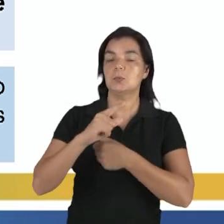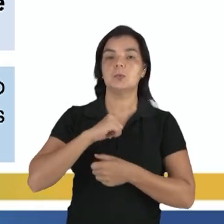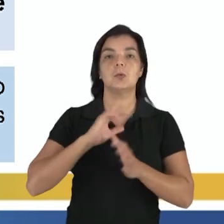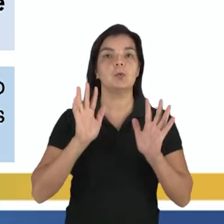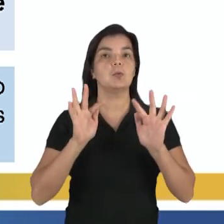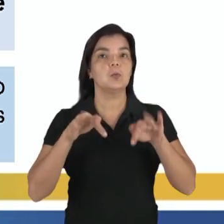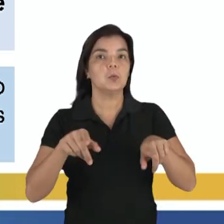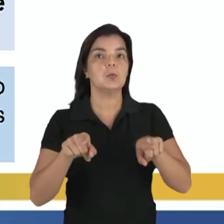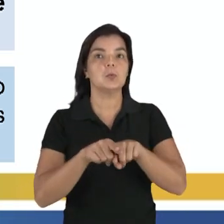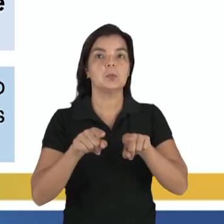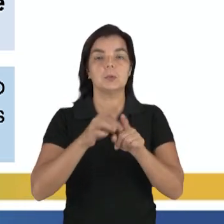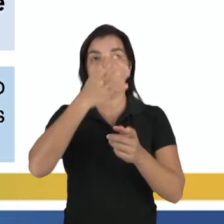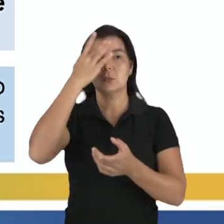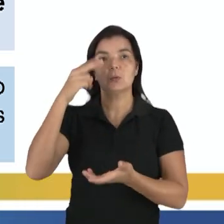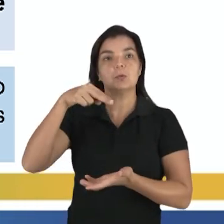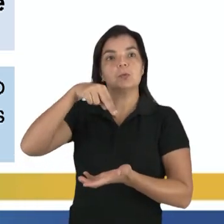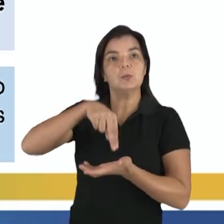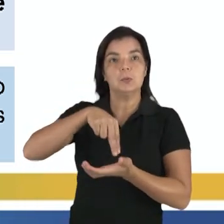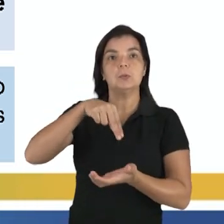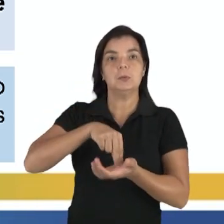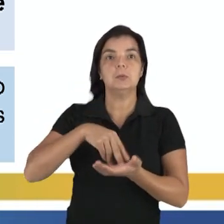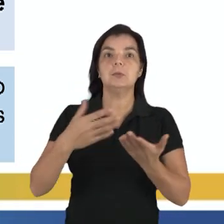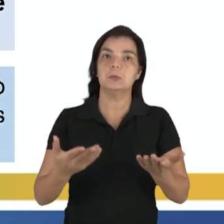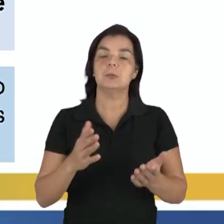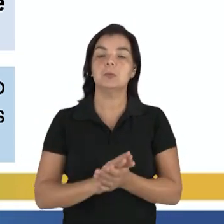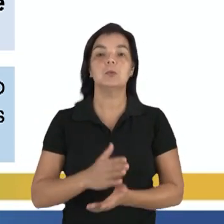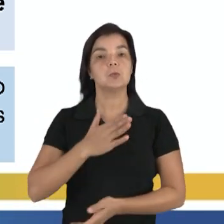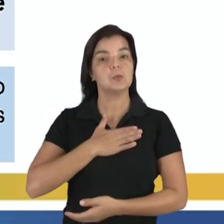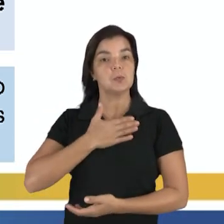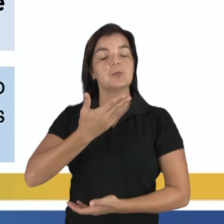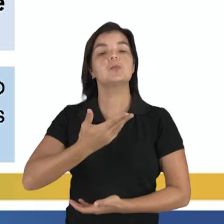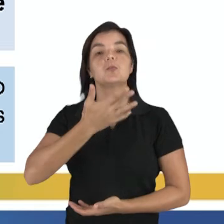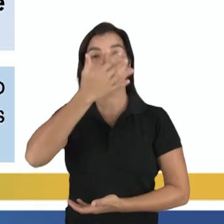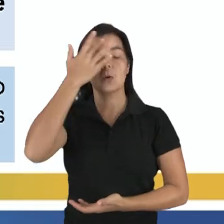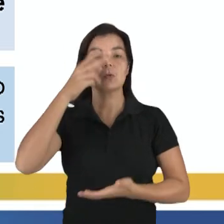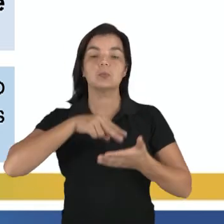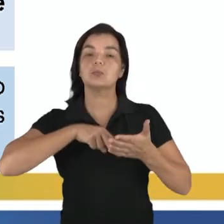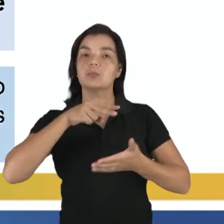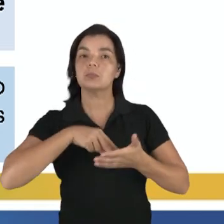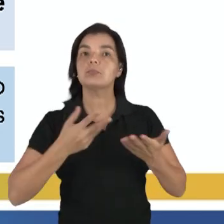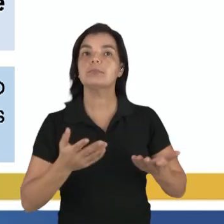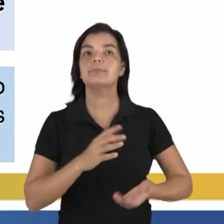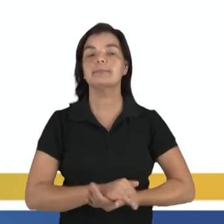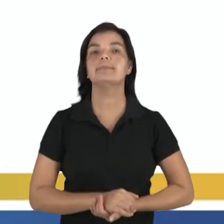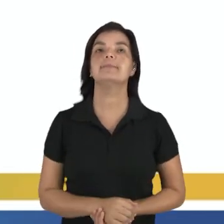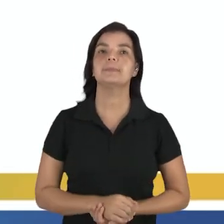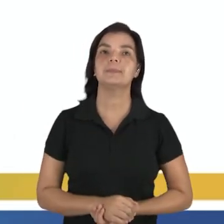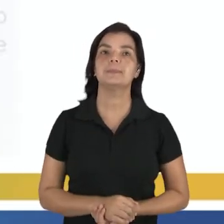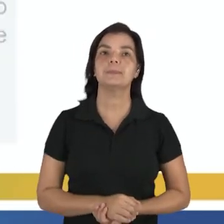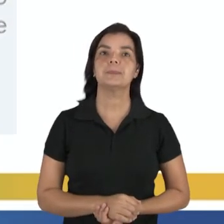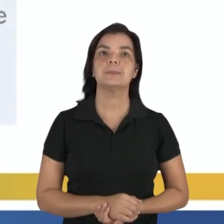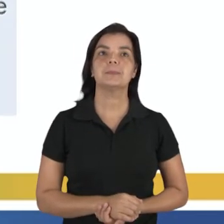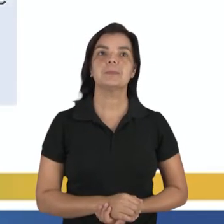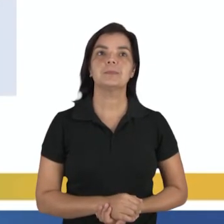um desfecho com ações dos personagens que, de certa forma, surpreende o leitor.